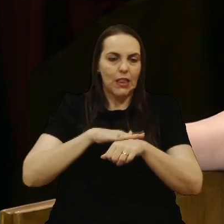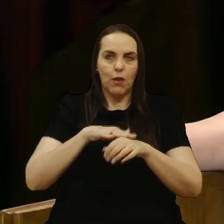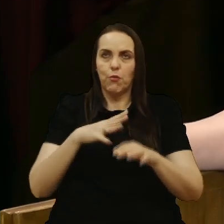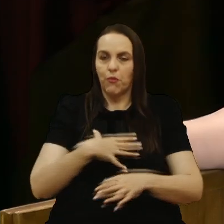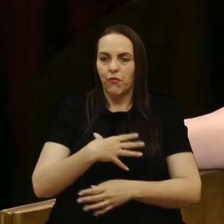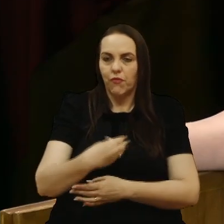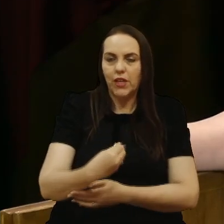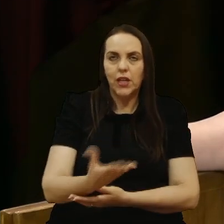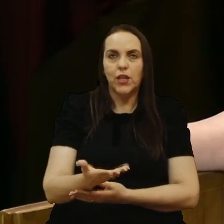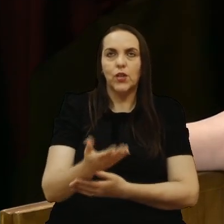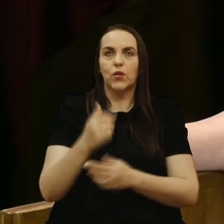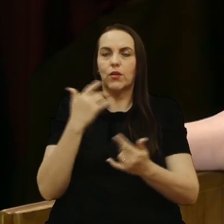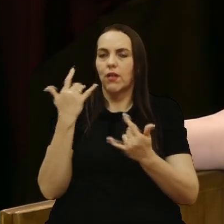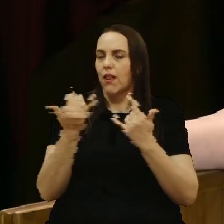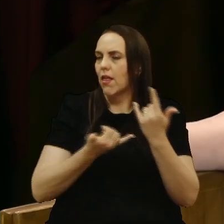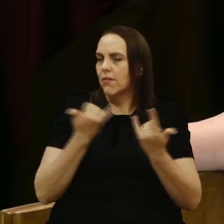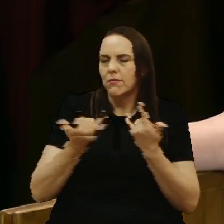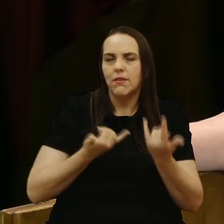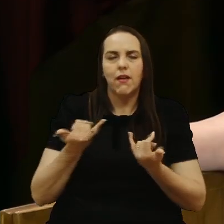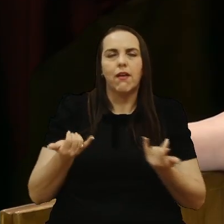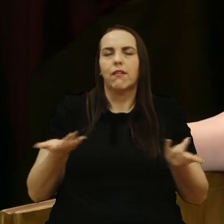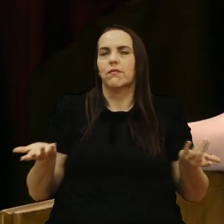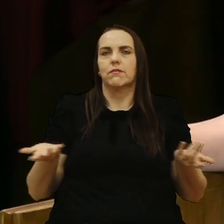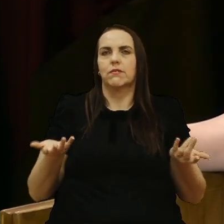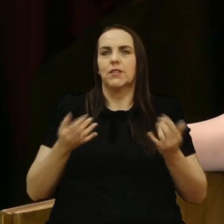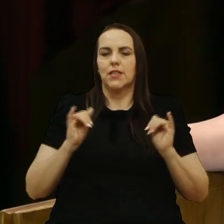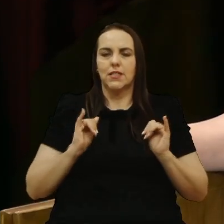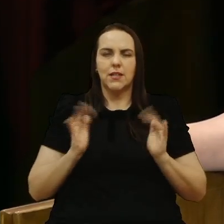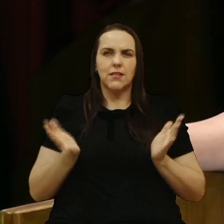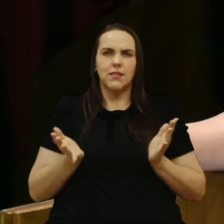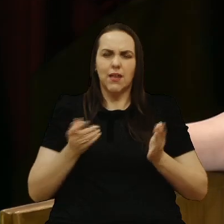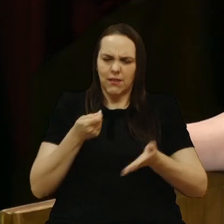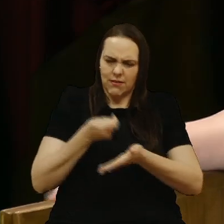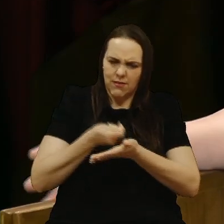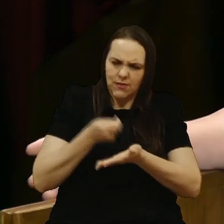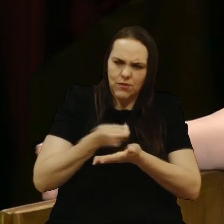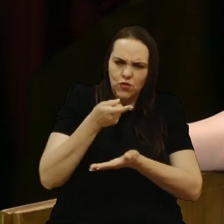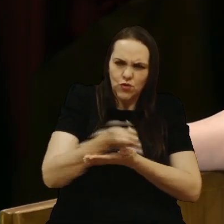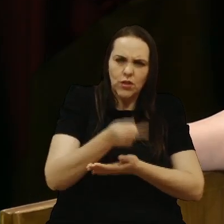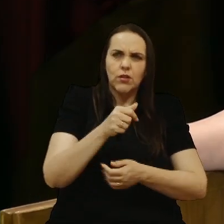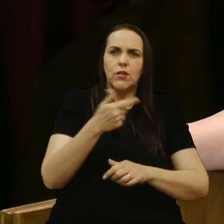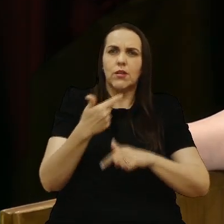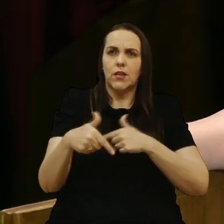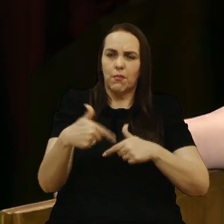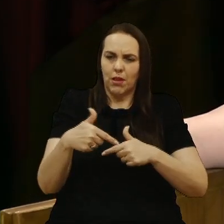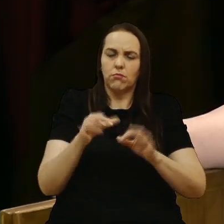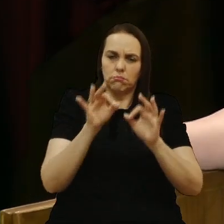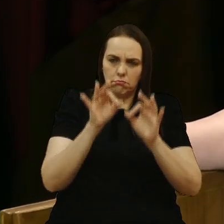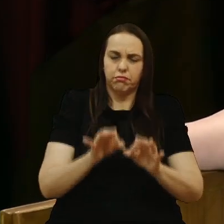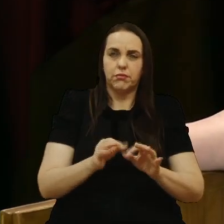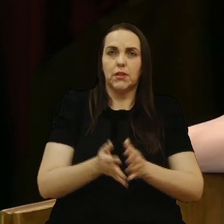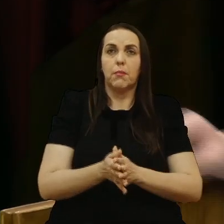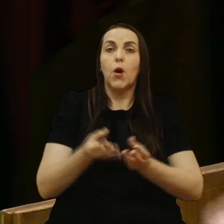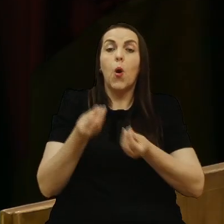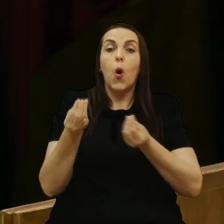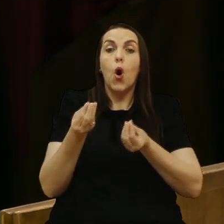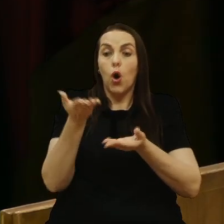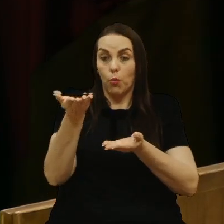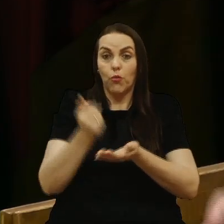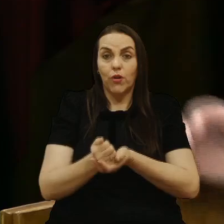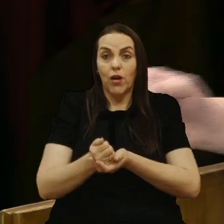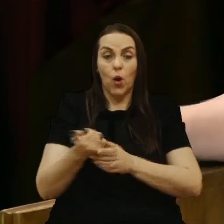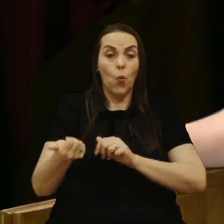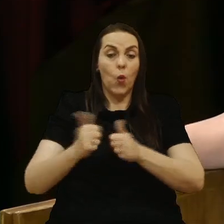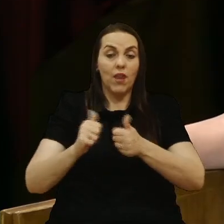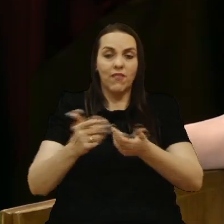o lazer, para o descanso? E muitas vezes ainda se exige que o trabalhador seja qualificado. Mas como que esse trabalhador vai se